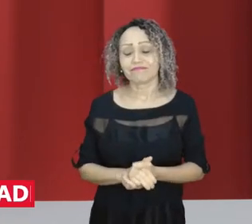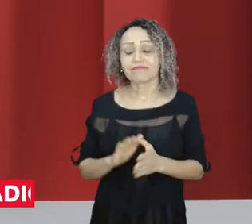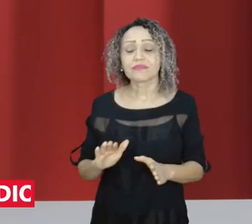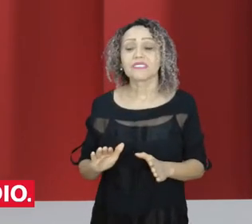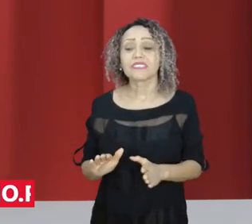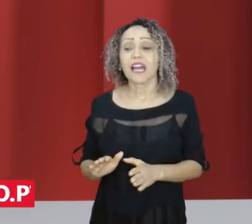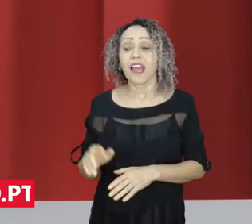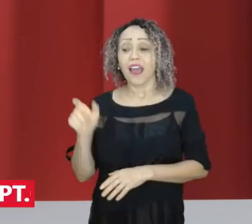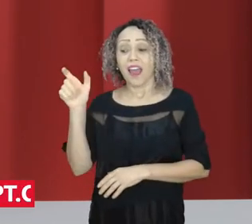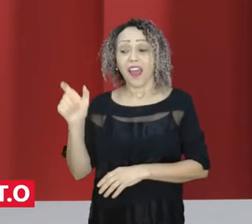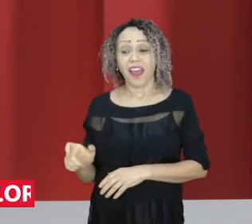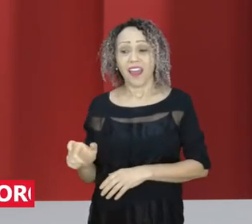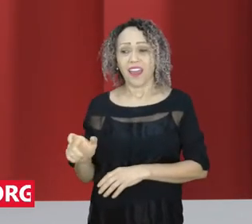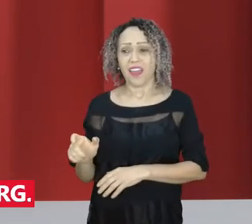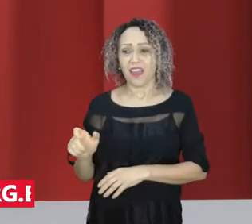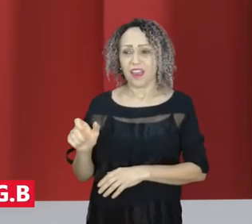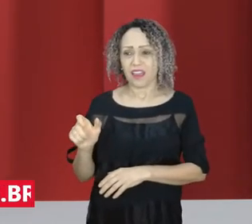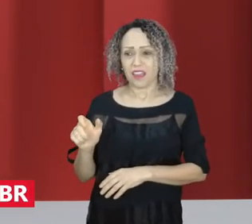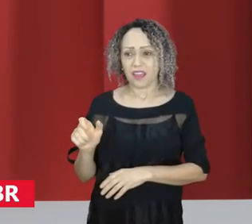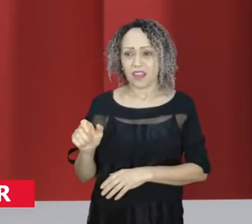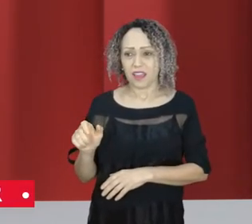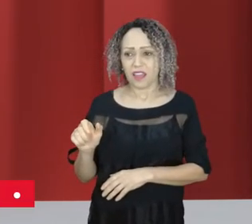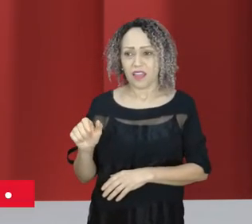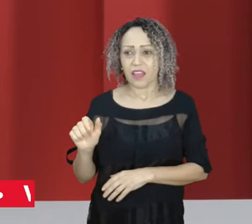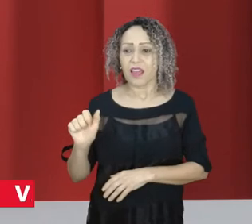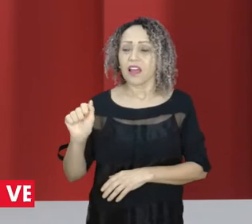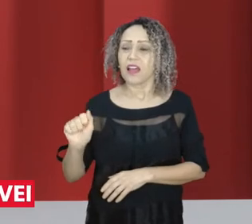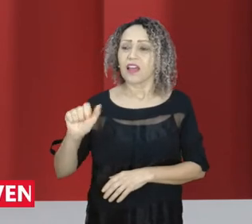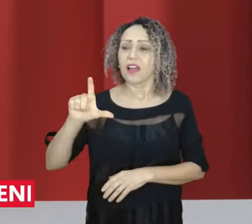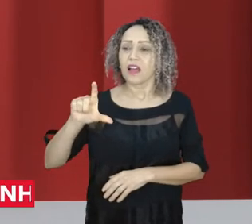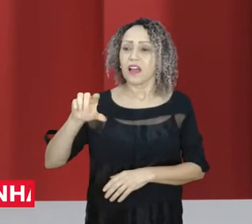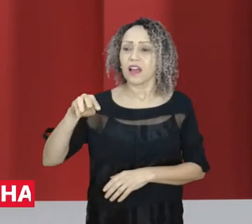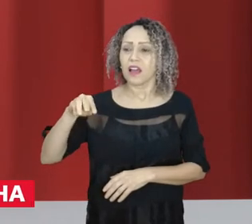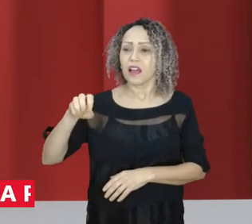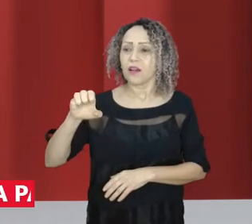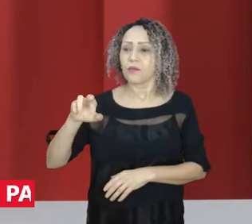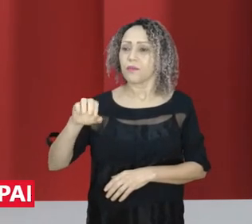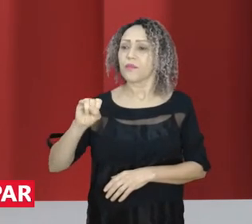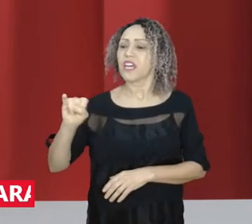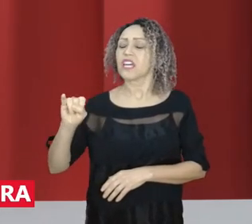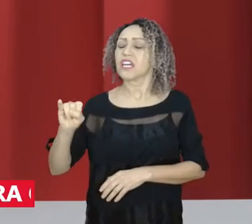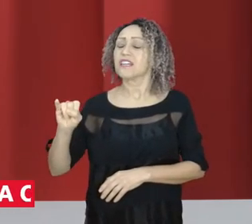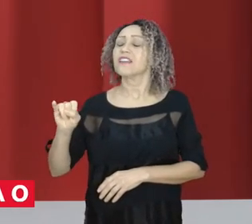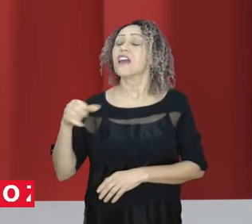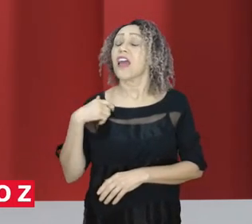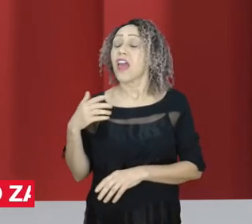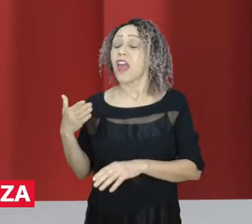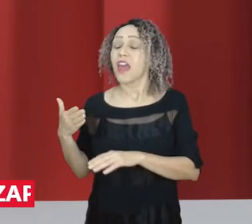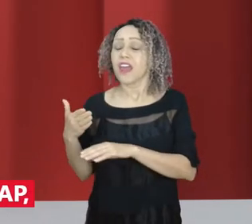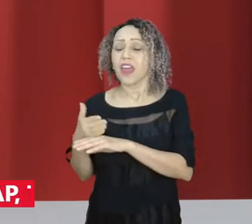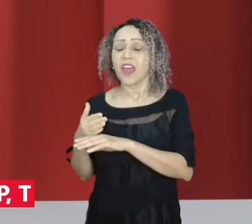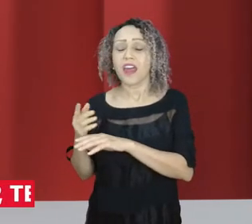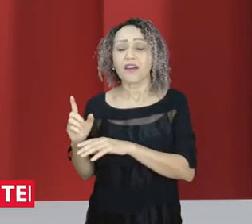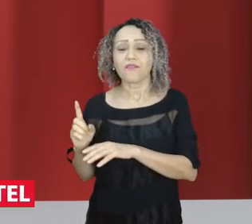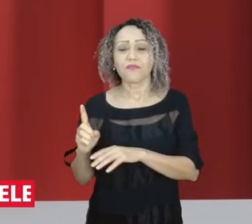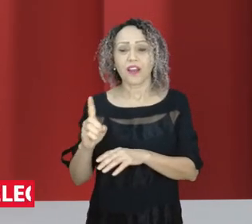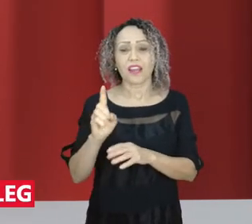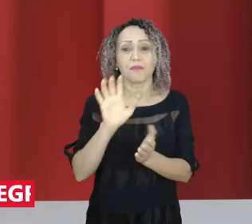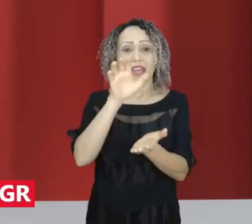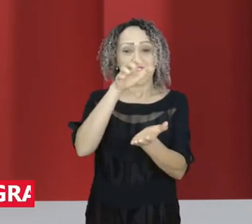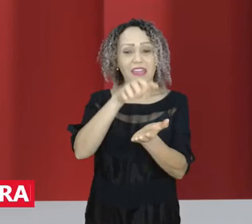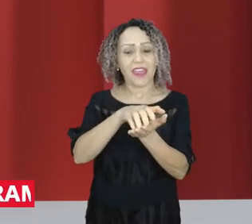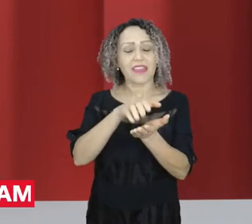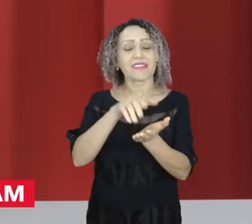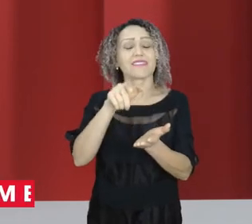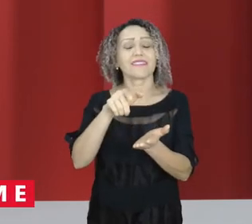Feliz aniversário para você, Almeida Guerra. Você tenha muita felicidade aí e de presente Lula eleito no dia